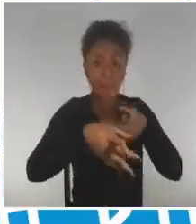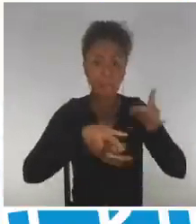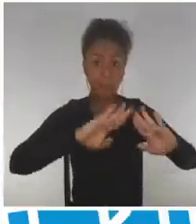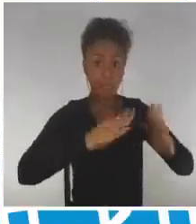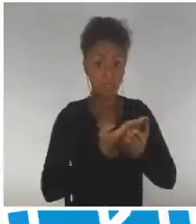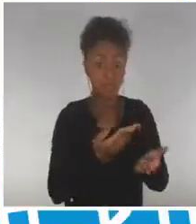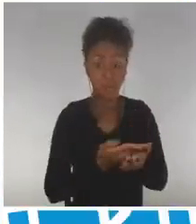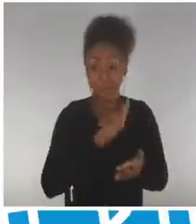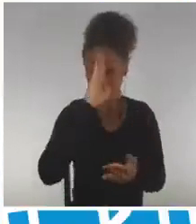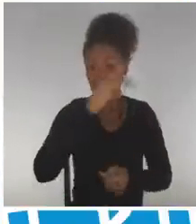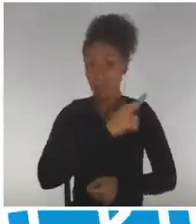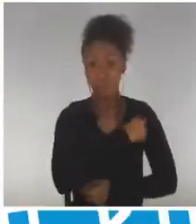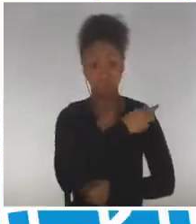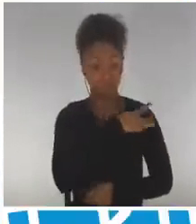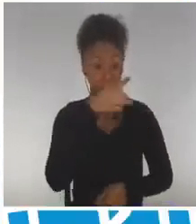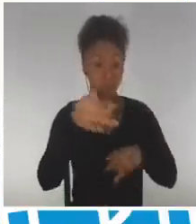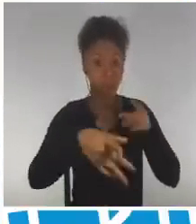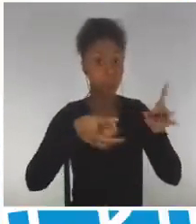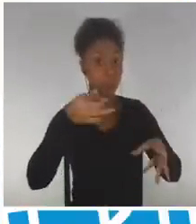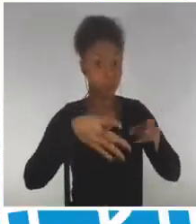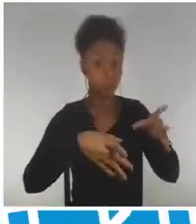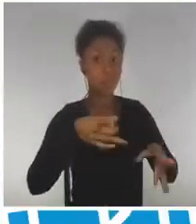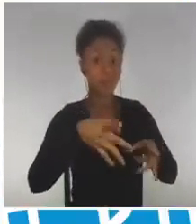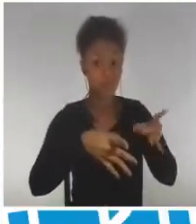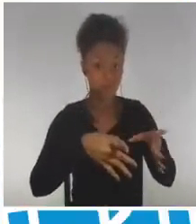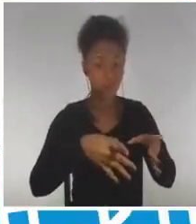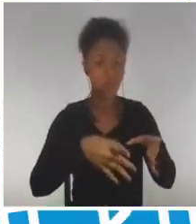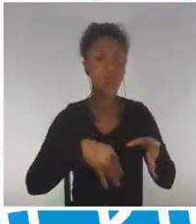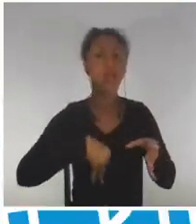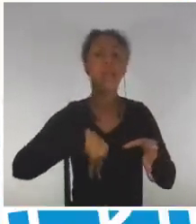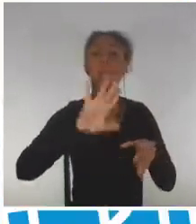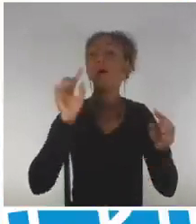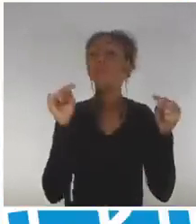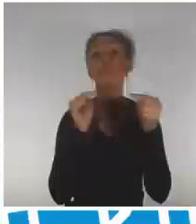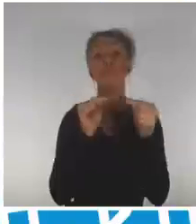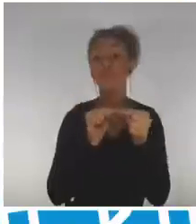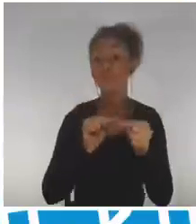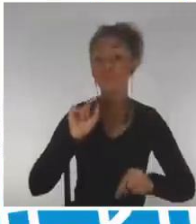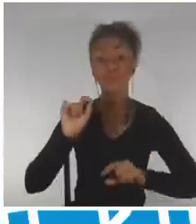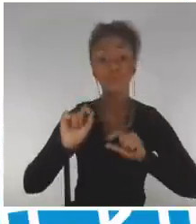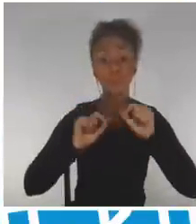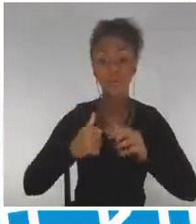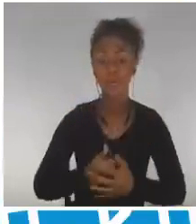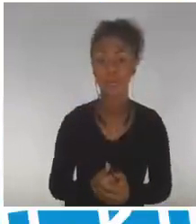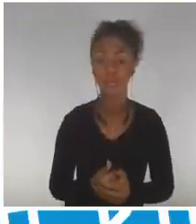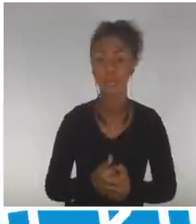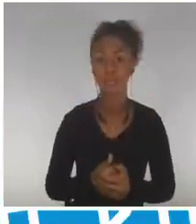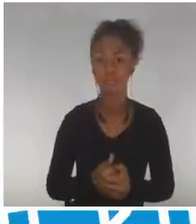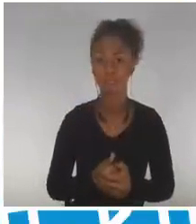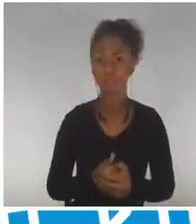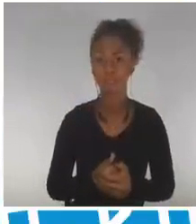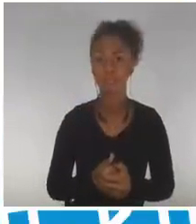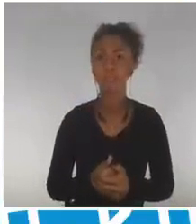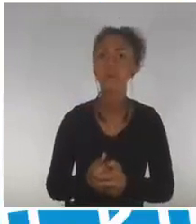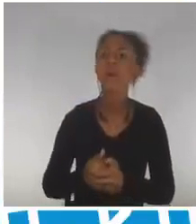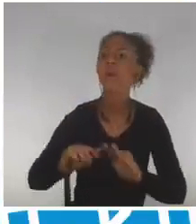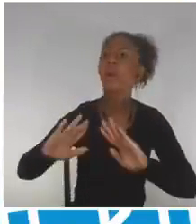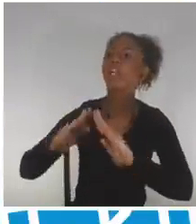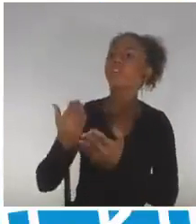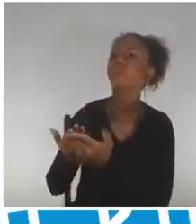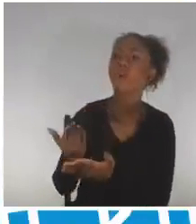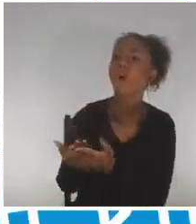ensino médio, têm muito mais ligação com a falta de sentido da escola, eles não veem